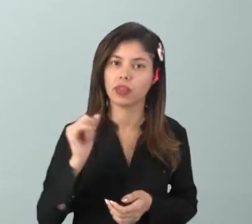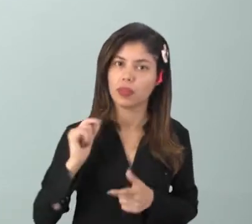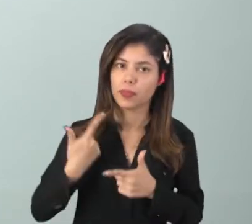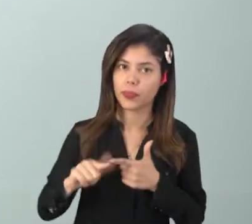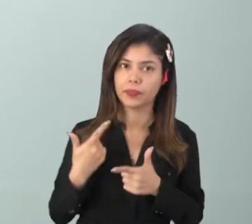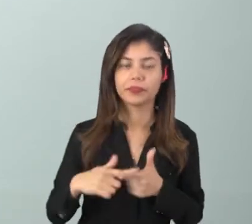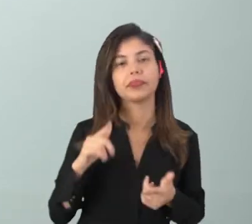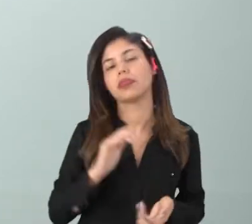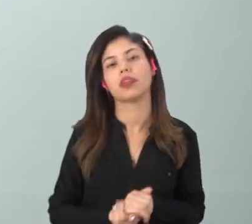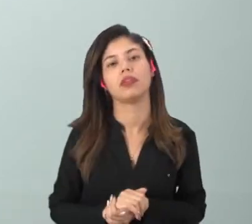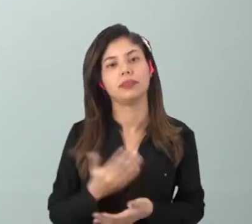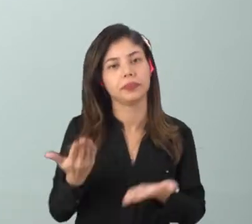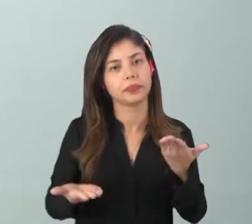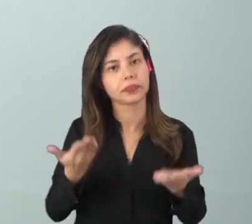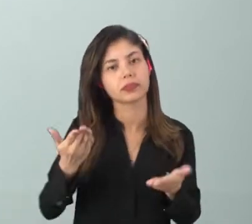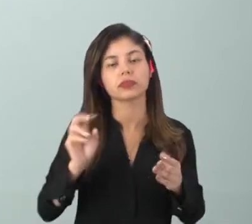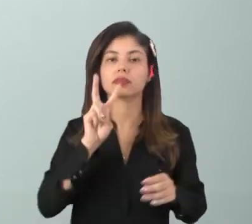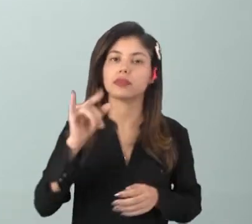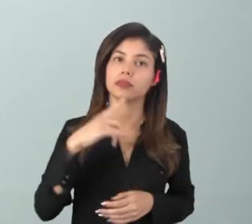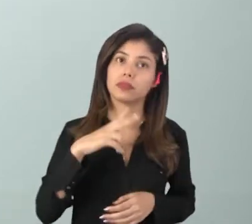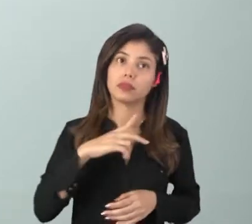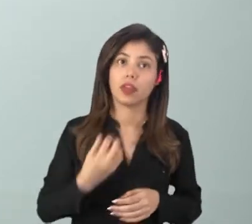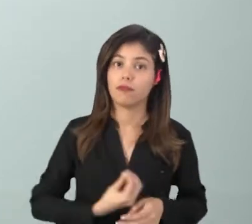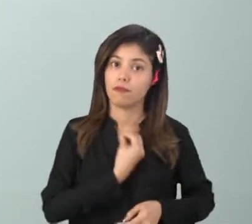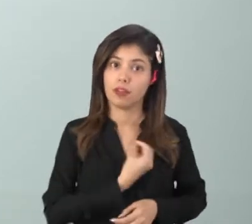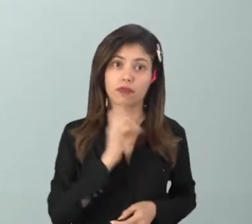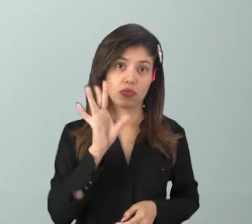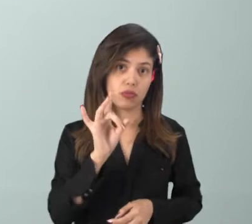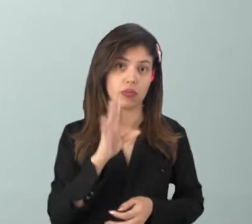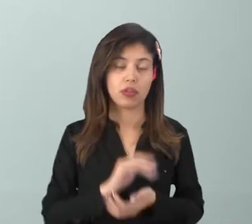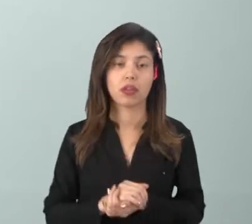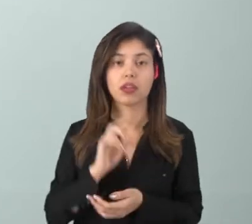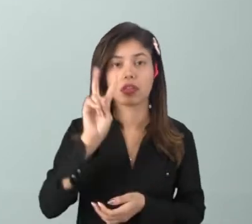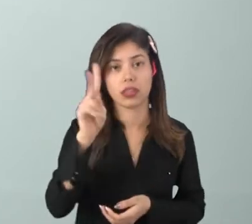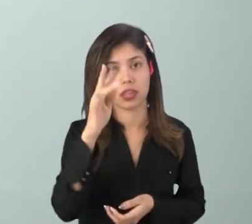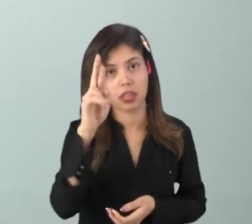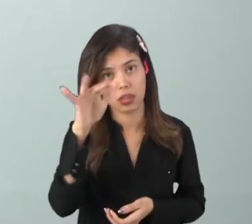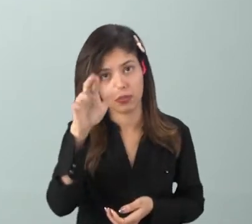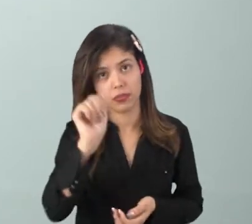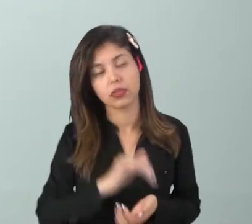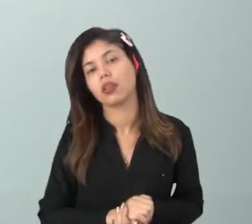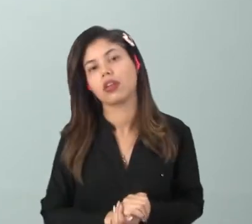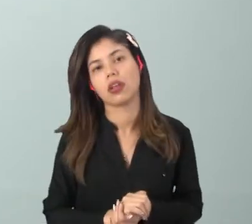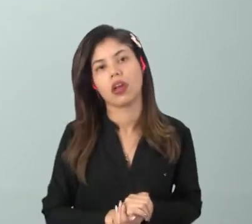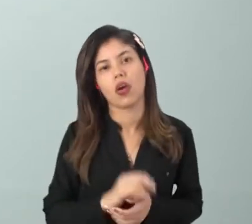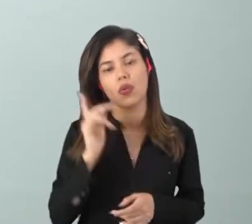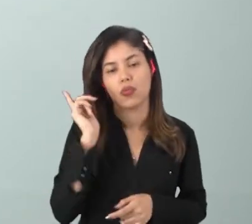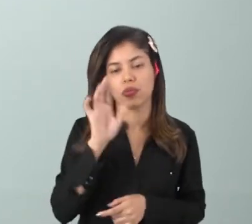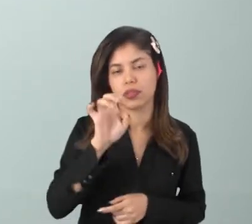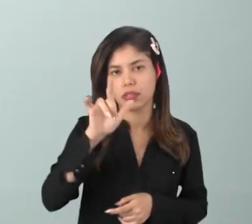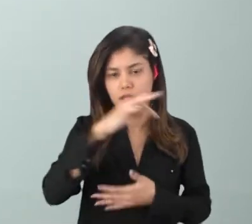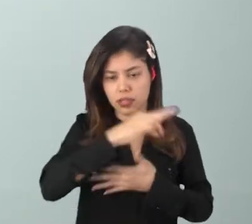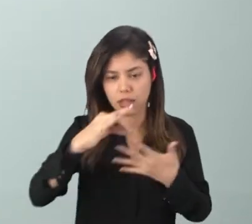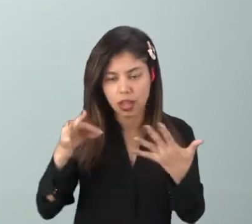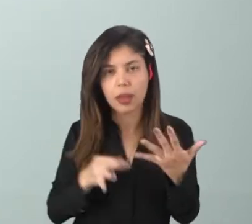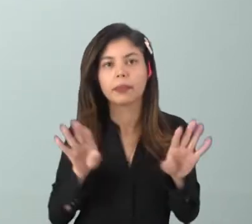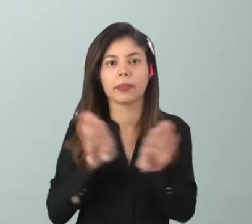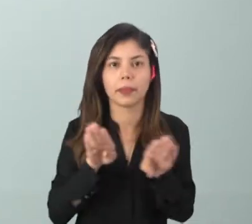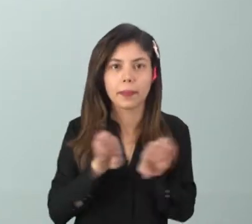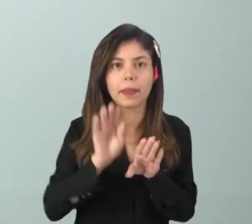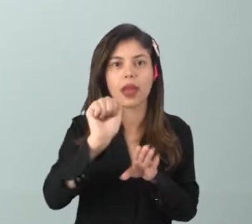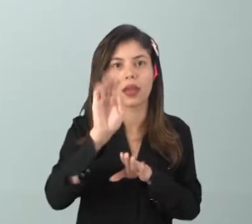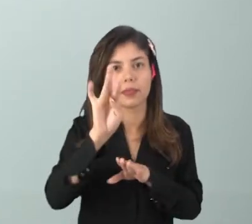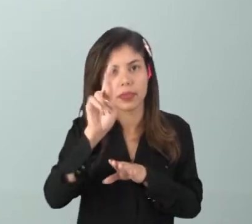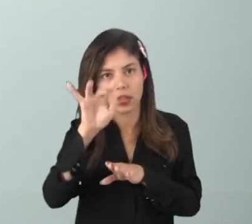um desequilíbrio. Então, não é só os elementos vivos que tem que estar em harmonia, tá? Os elementos abióticos, eles também têm que